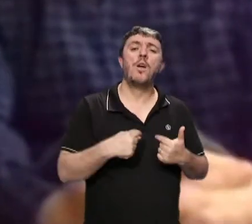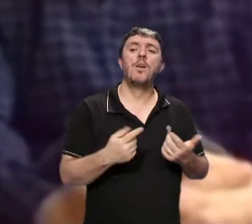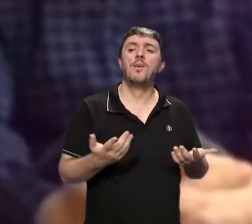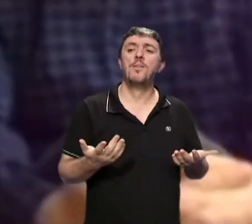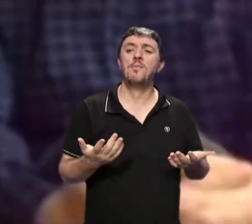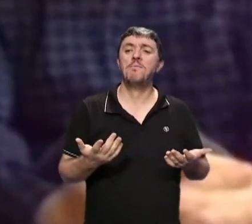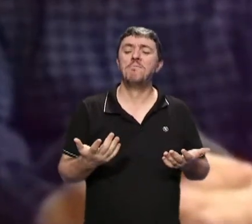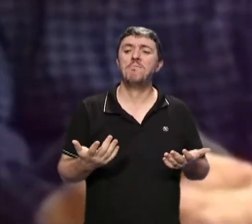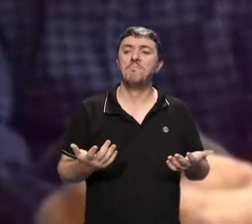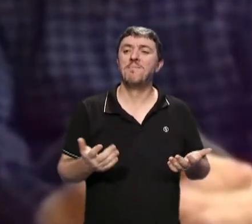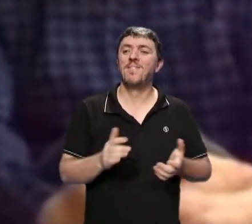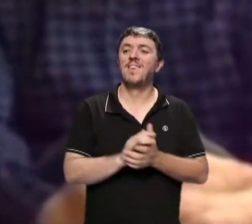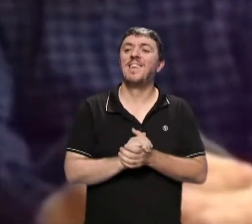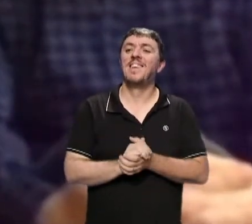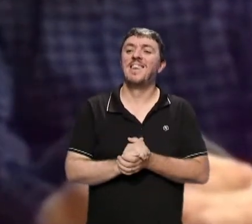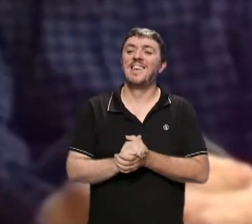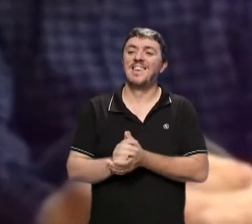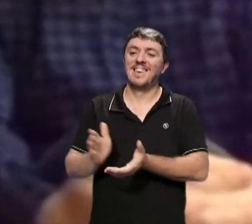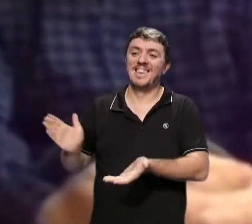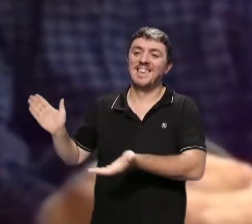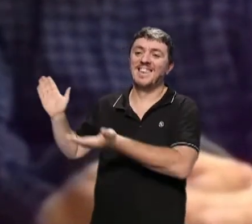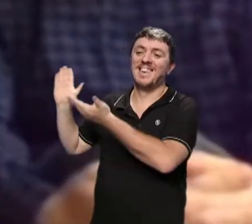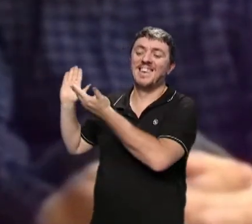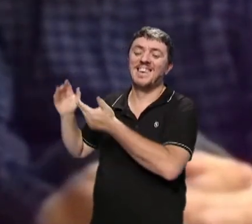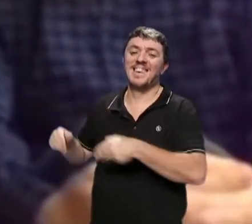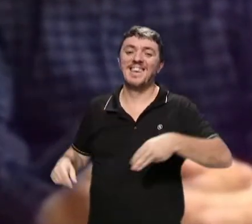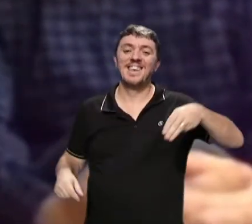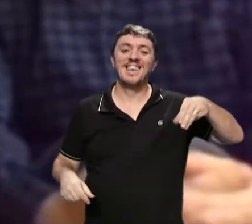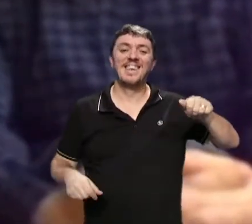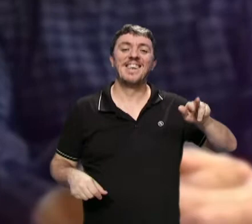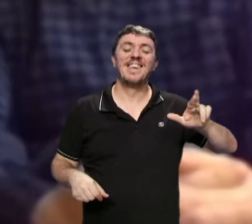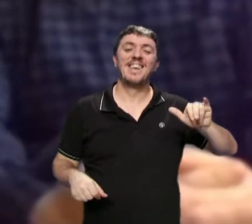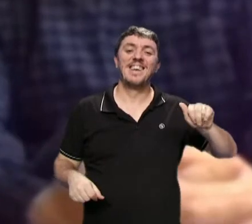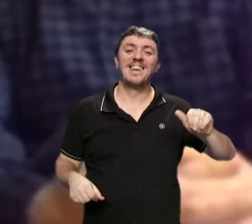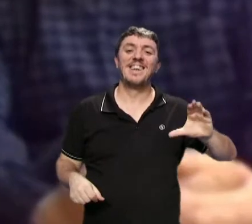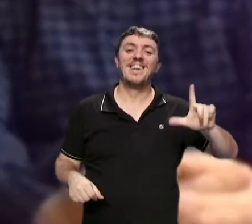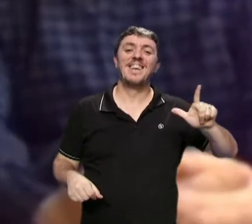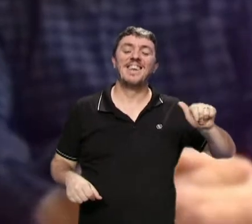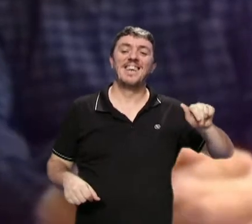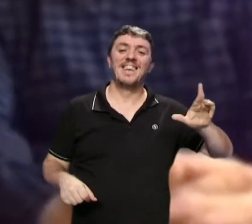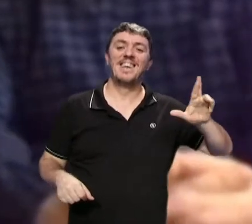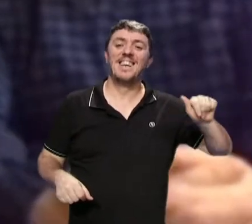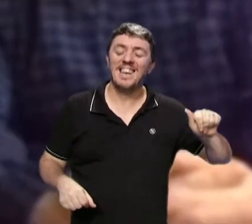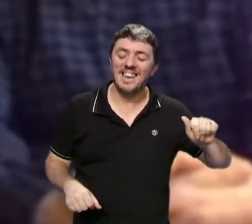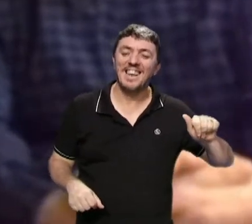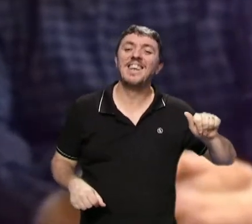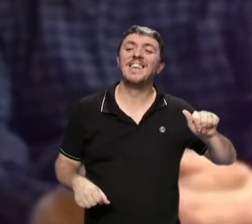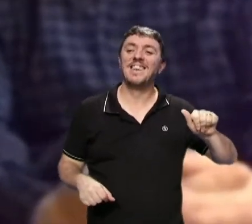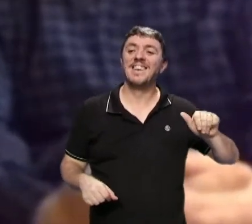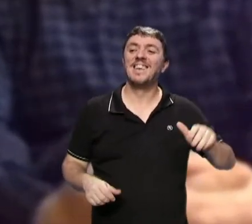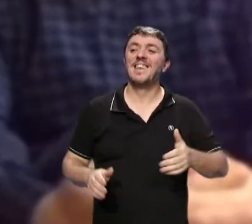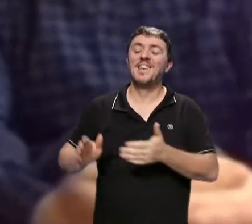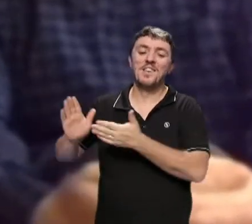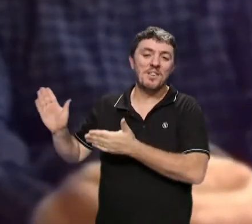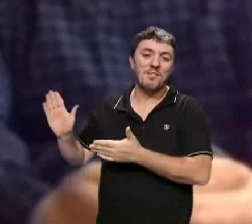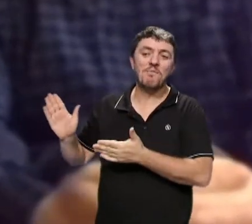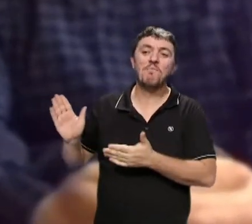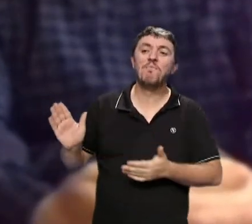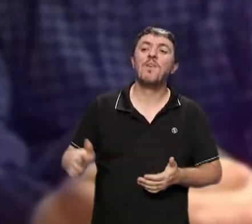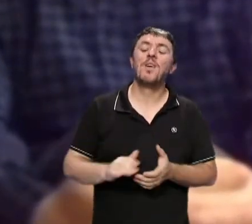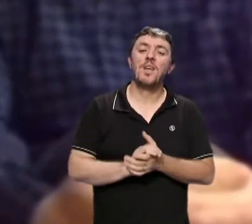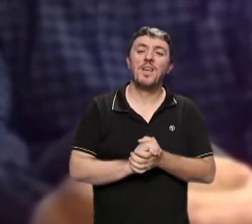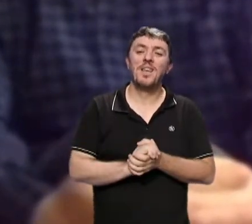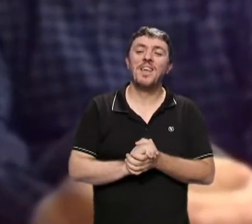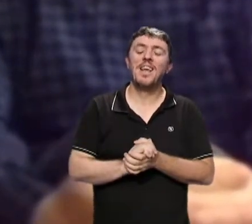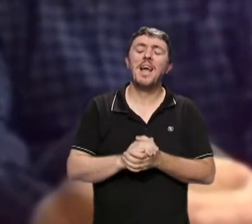Gueiros e Antônio Tabet, é muito bom falar com vocês. Eu me diverti muito com esse casal. Aliás, eu acho o Josué escrotíssimo, mas eu acho ele ótimo.